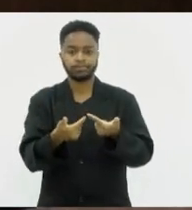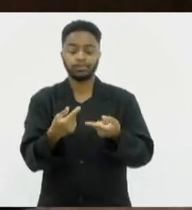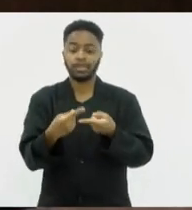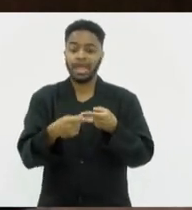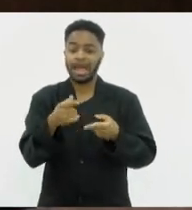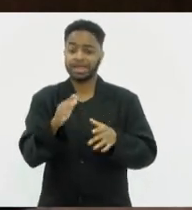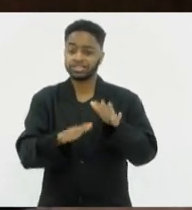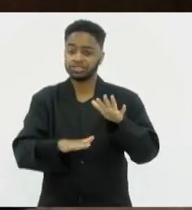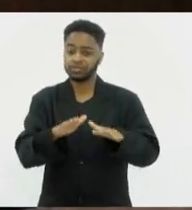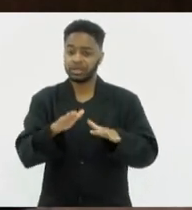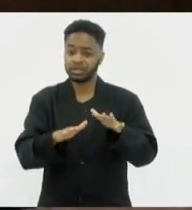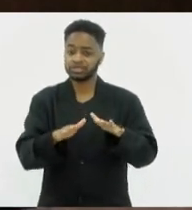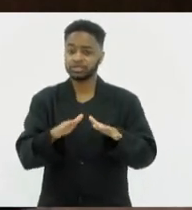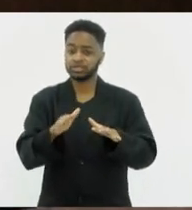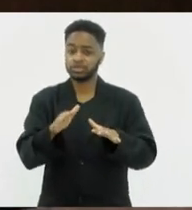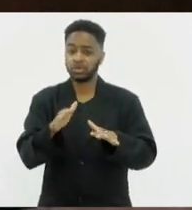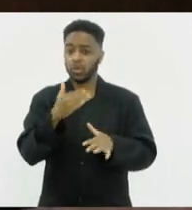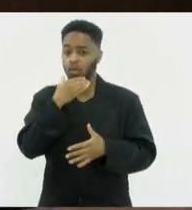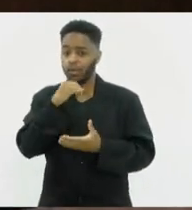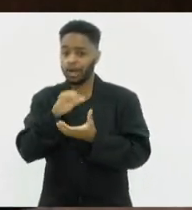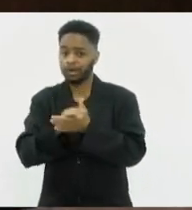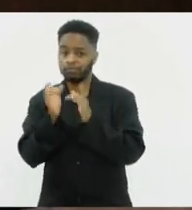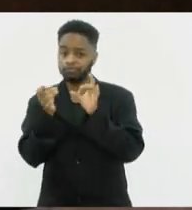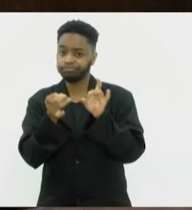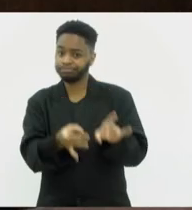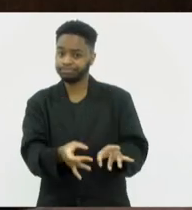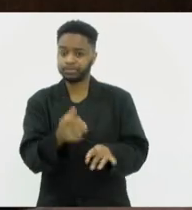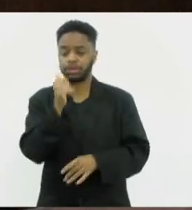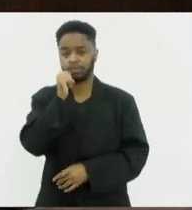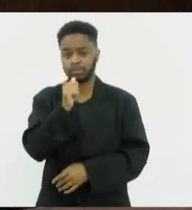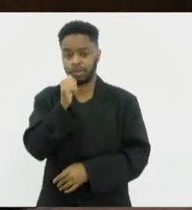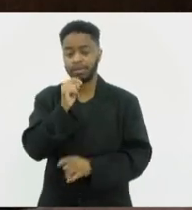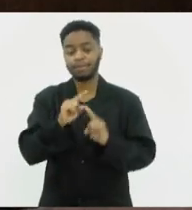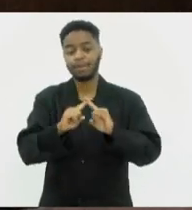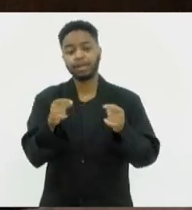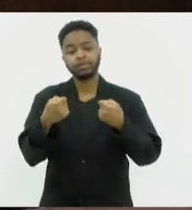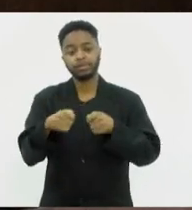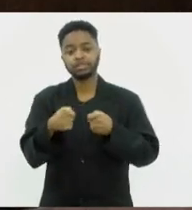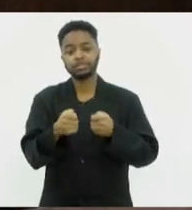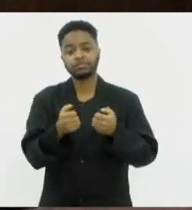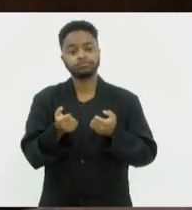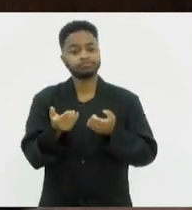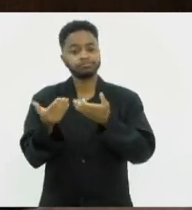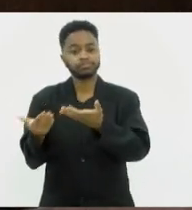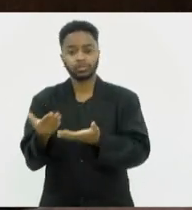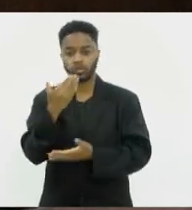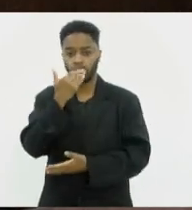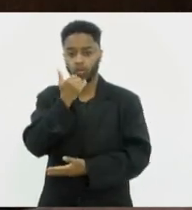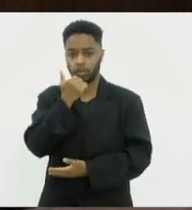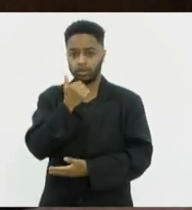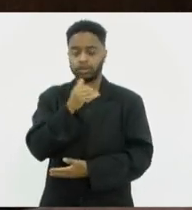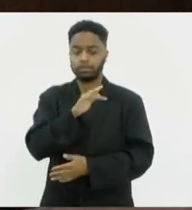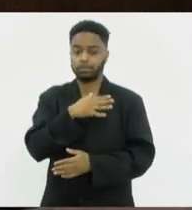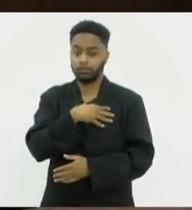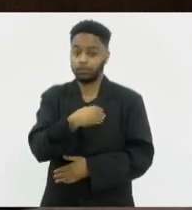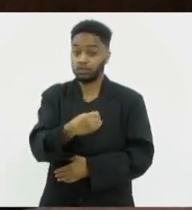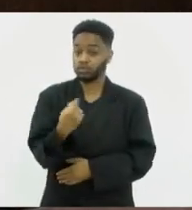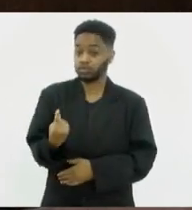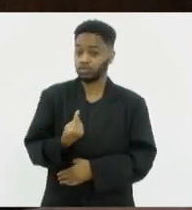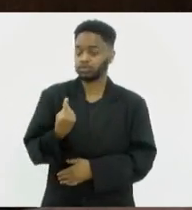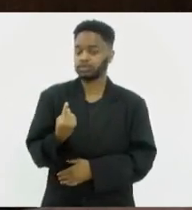são abandonadas pelos seus companheiros e têm que garantir o sustento dos seus filhos